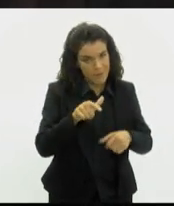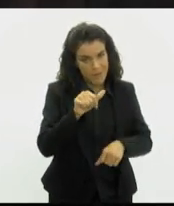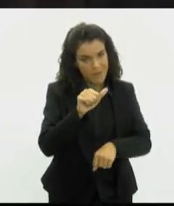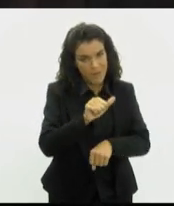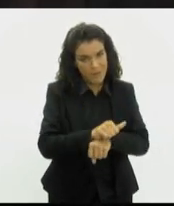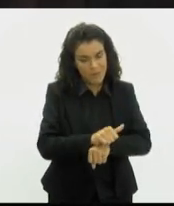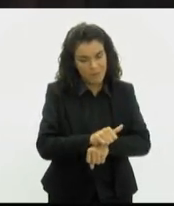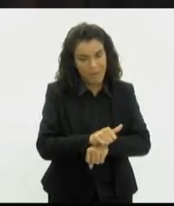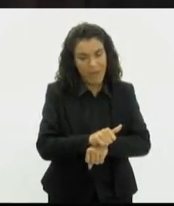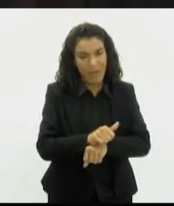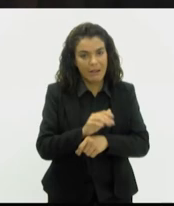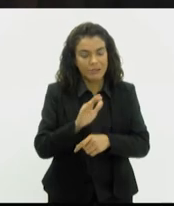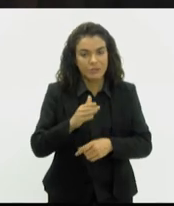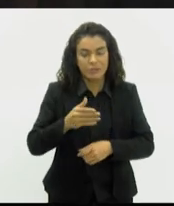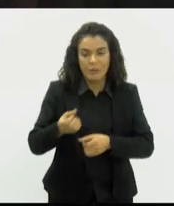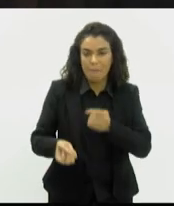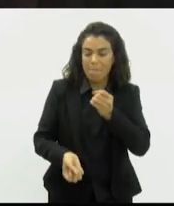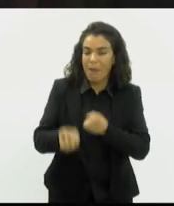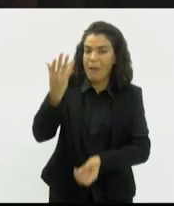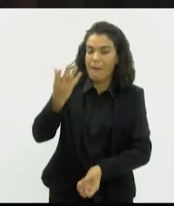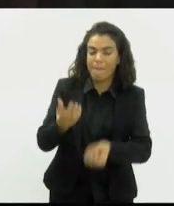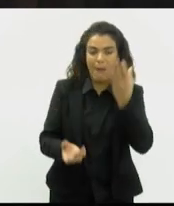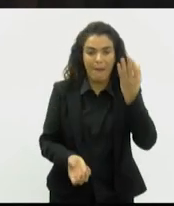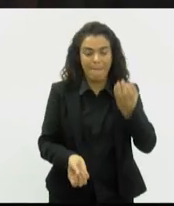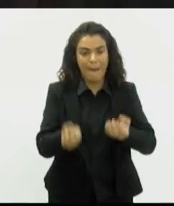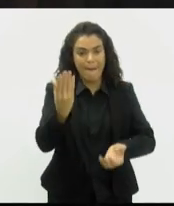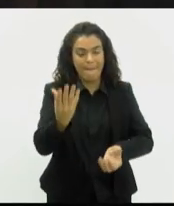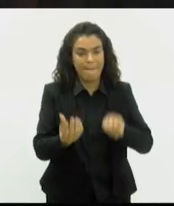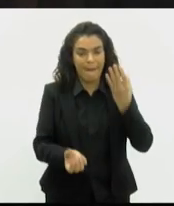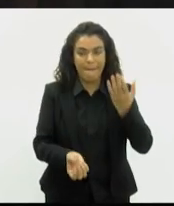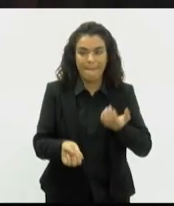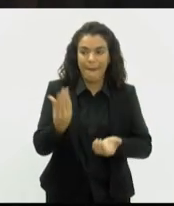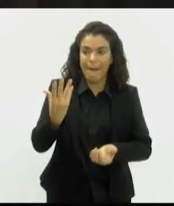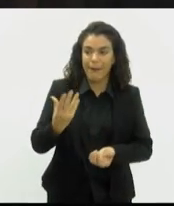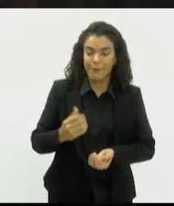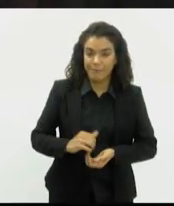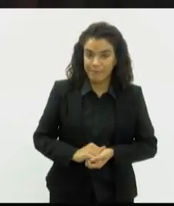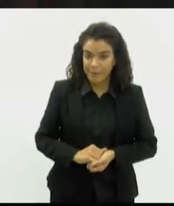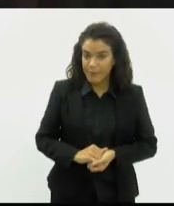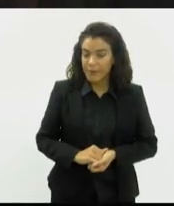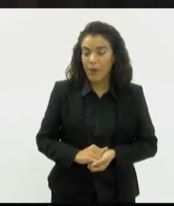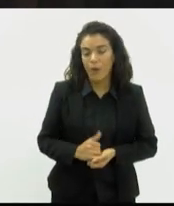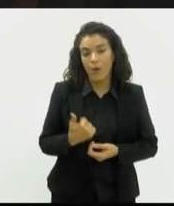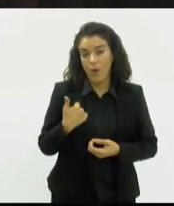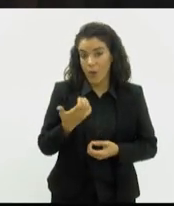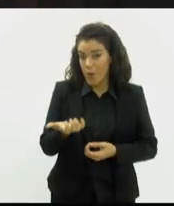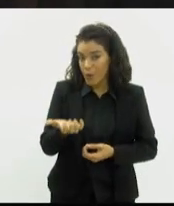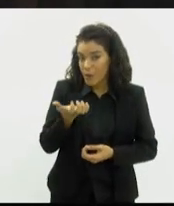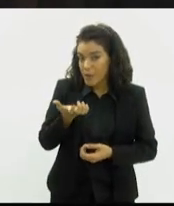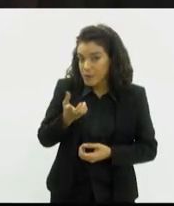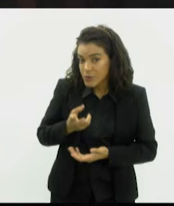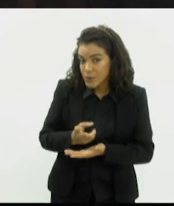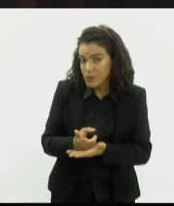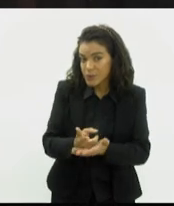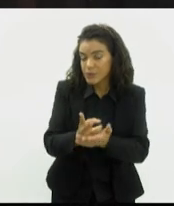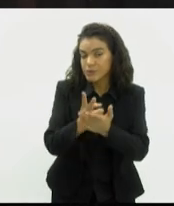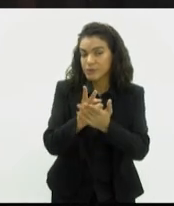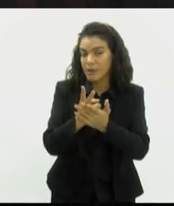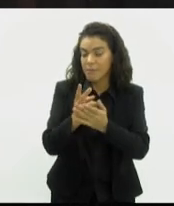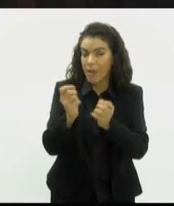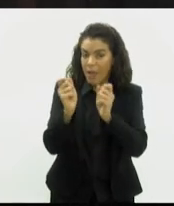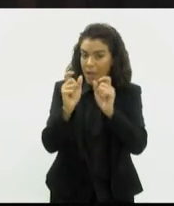vir à tona. Então, quis dar continuidade a essa fala como um alerta.